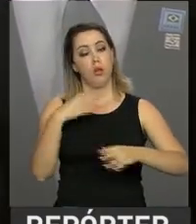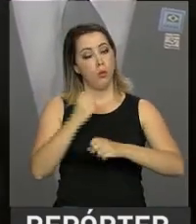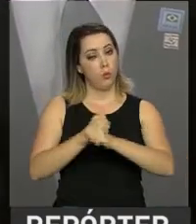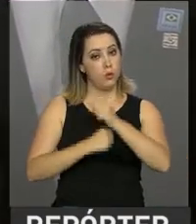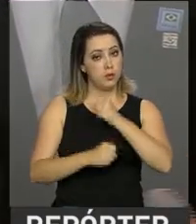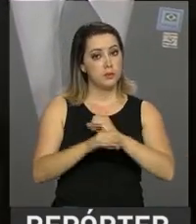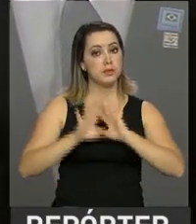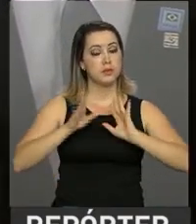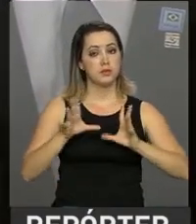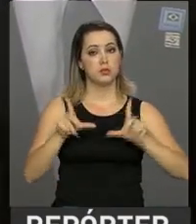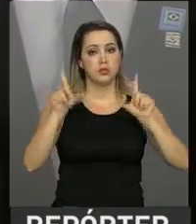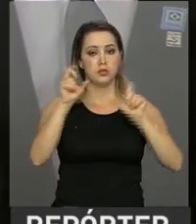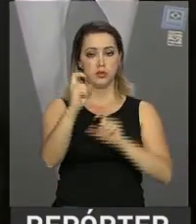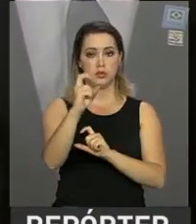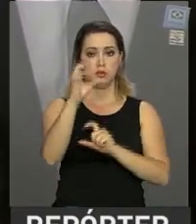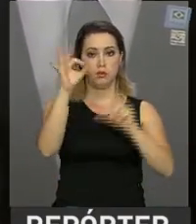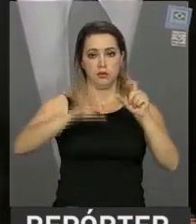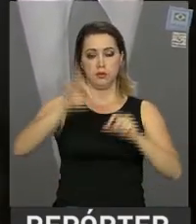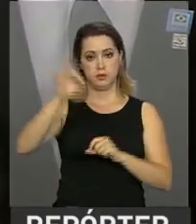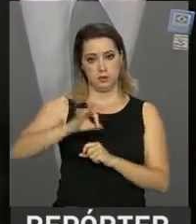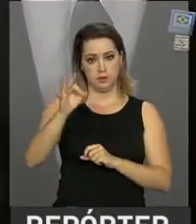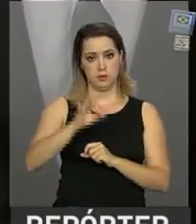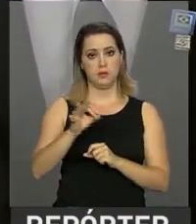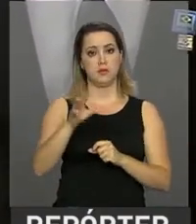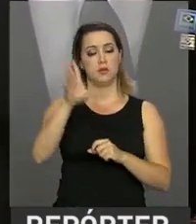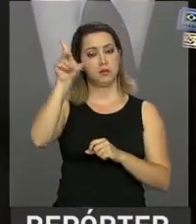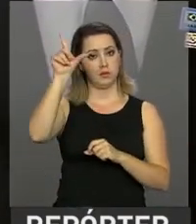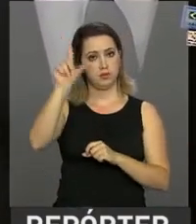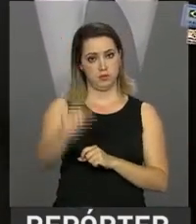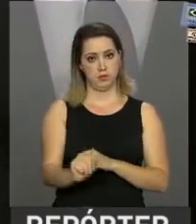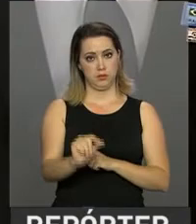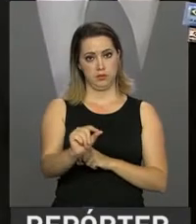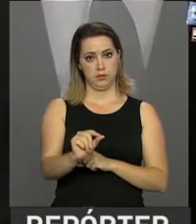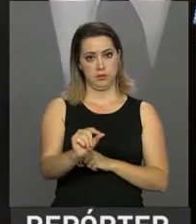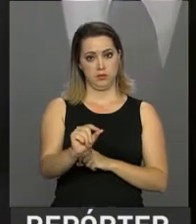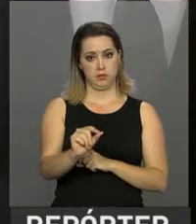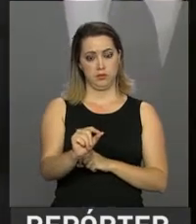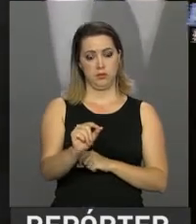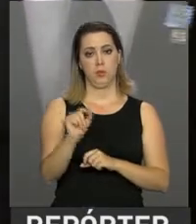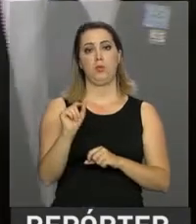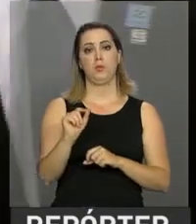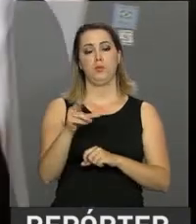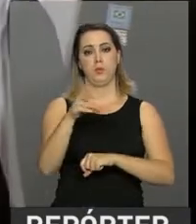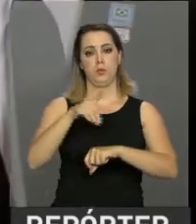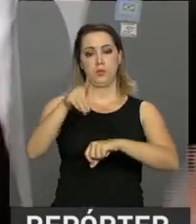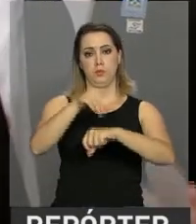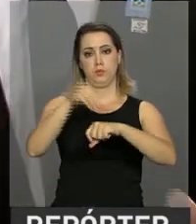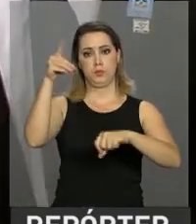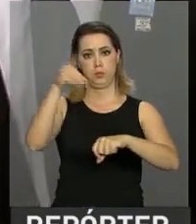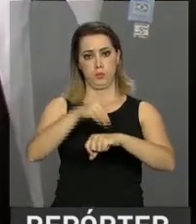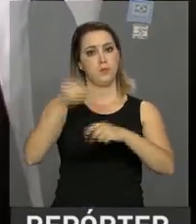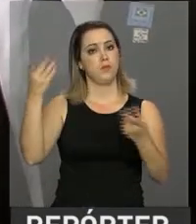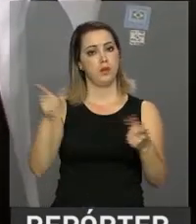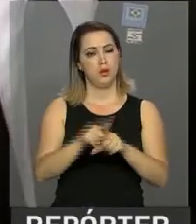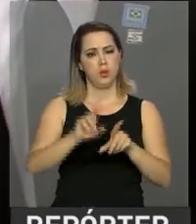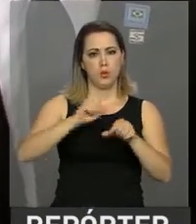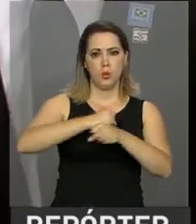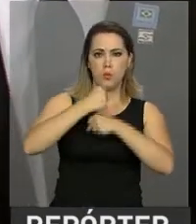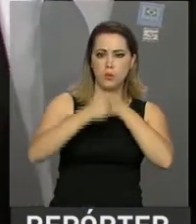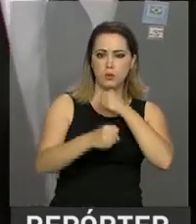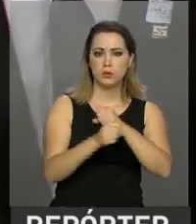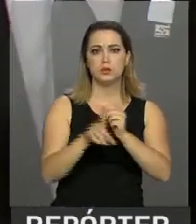houve uma redução de 5% da questão da dengue, da doença dengue, né? E nós esperamos que no ano que vem,